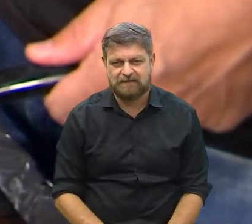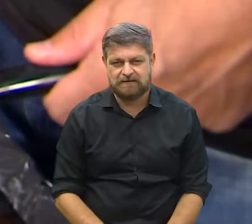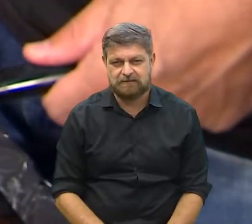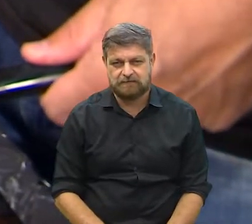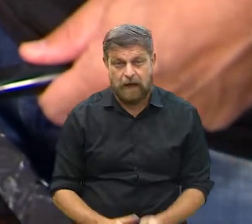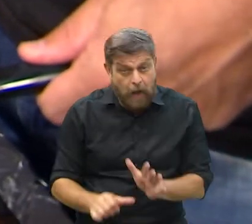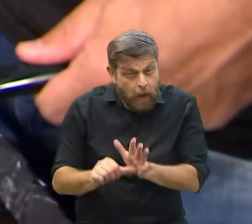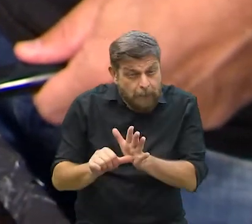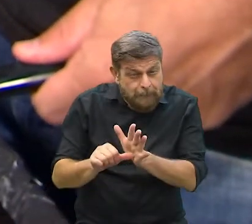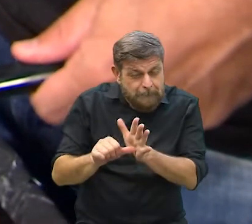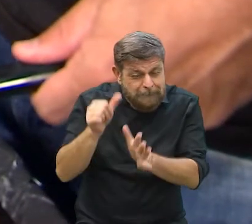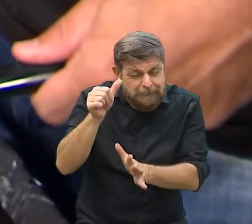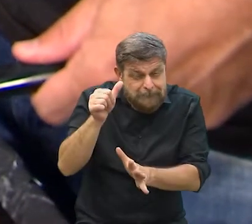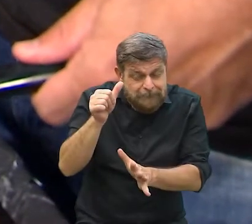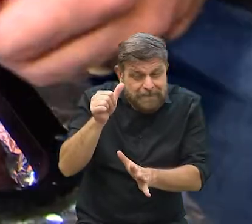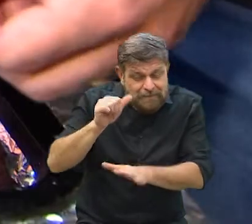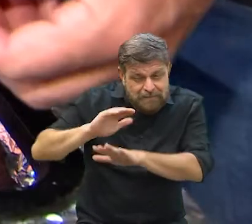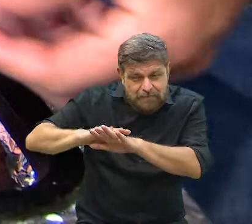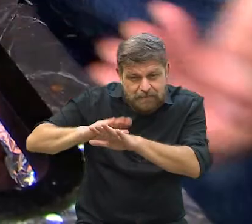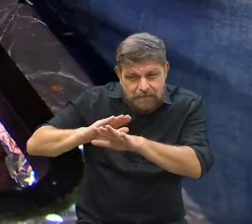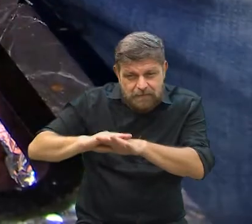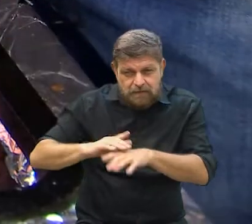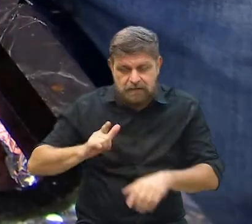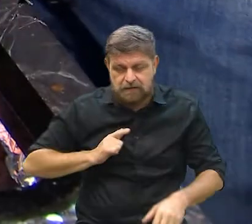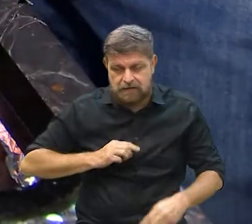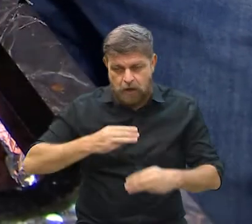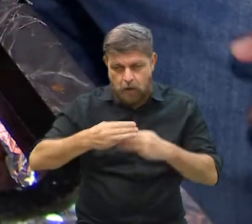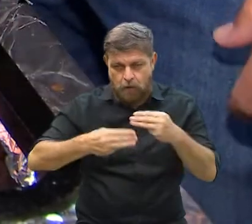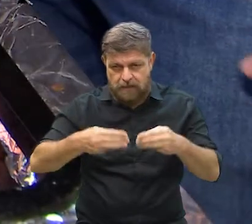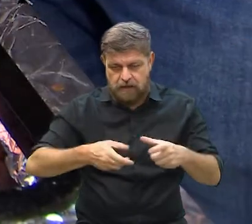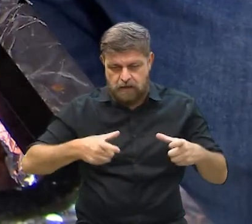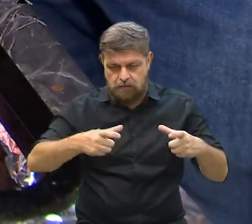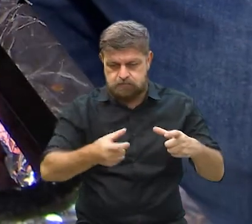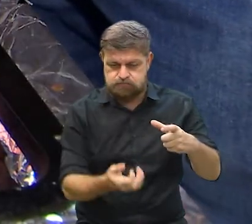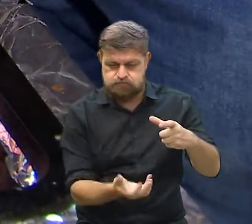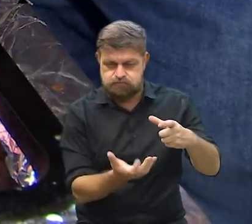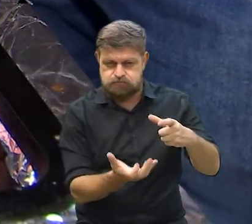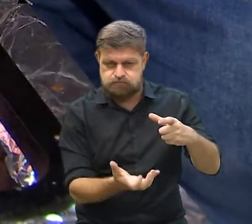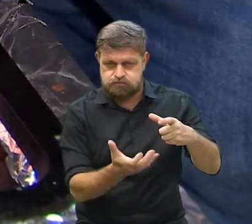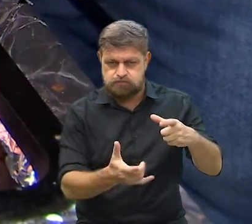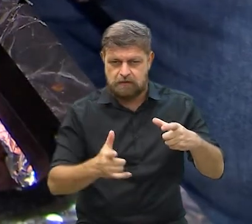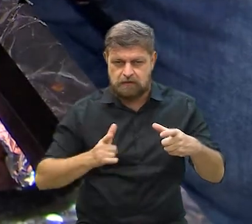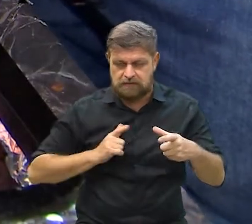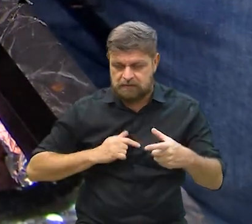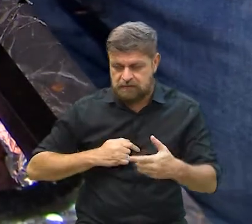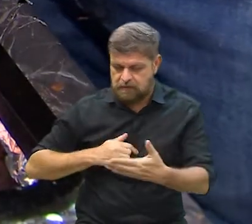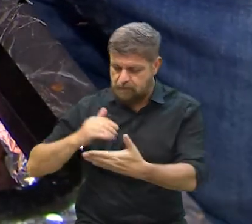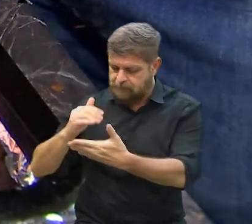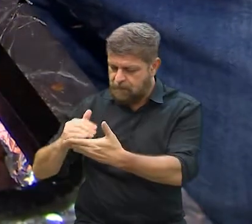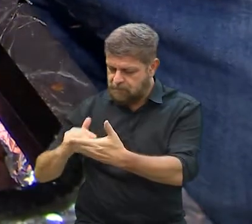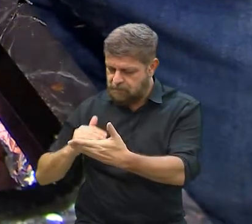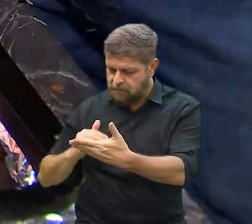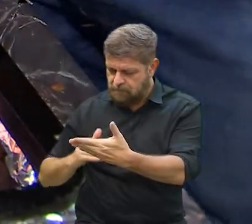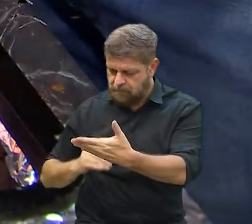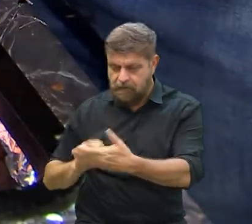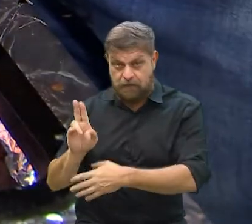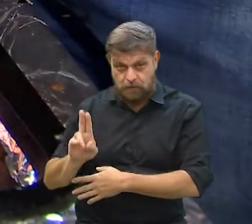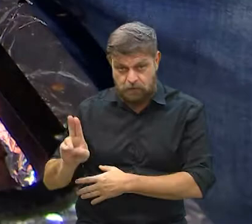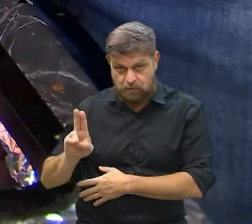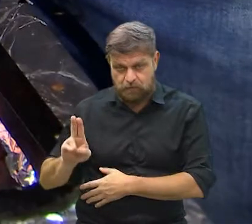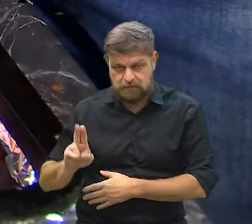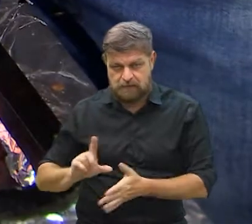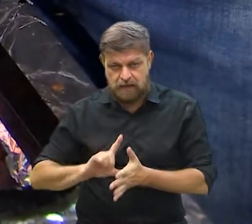A primeira coisa que você vai fazer é cozinhar o macarrão. Use as instruções do pacote. Enquanto